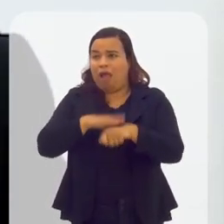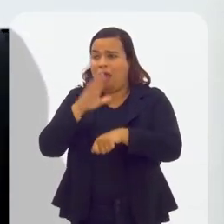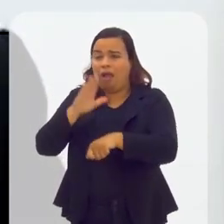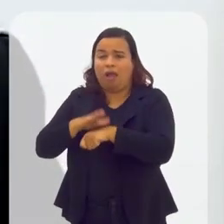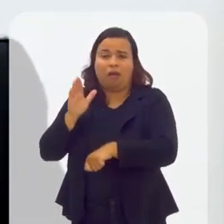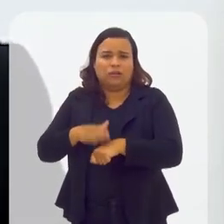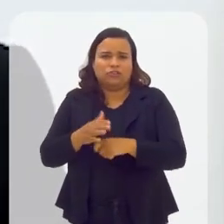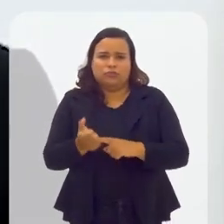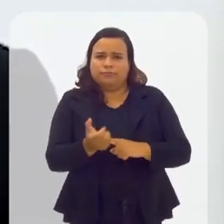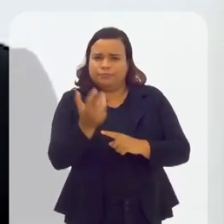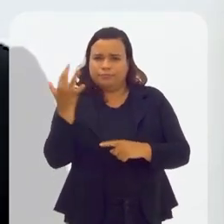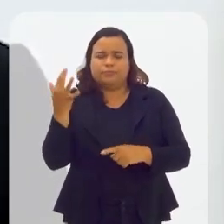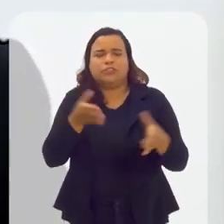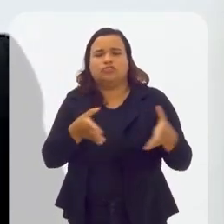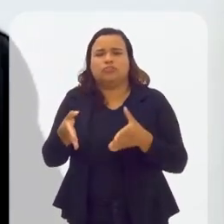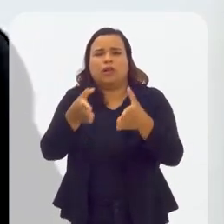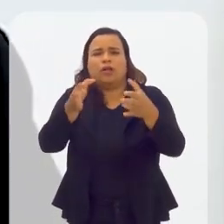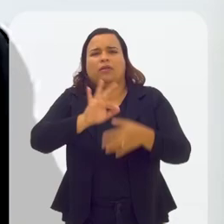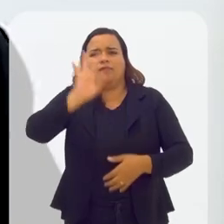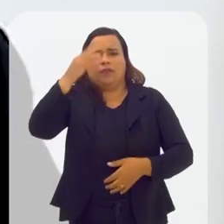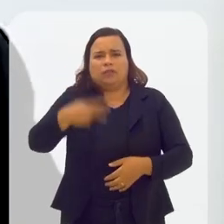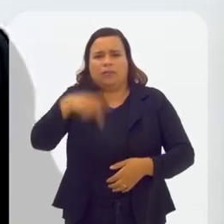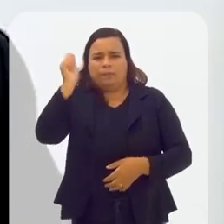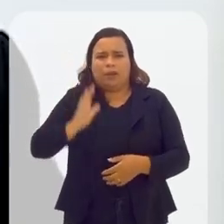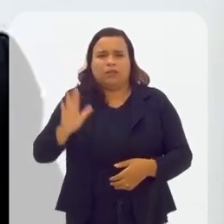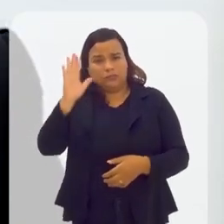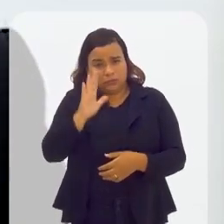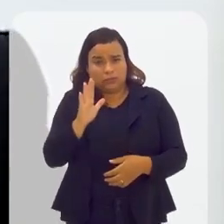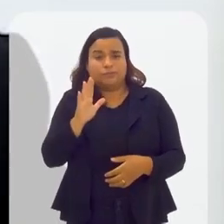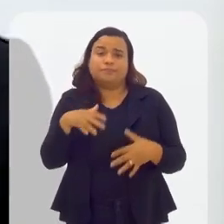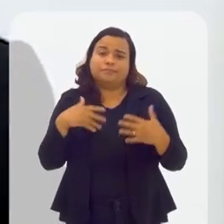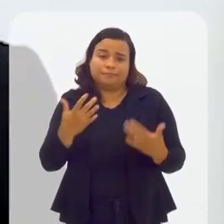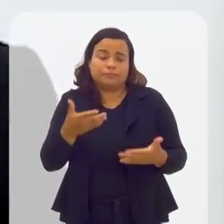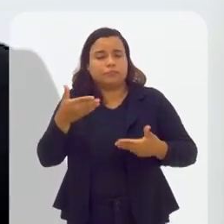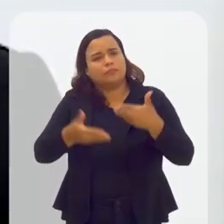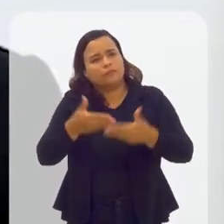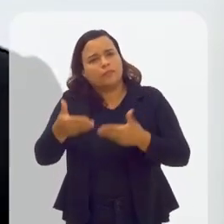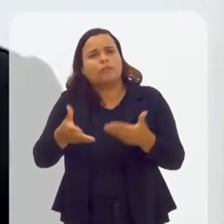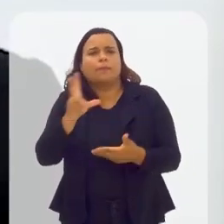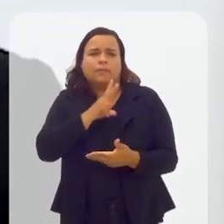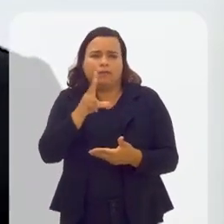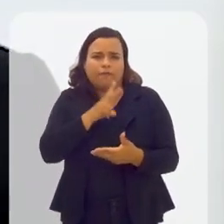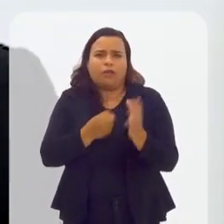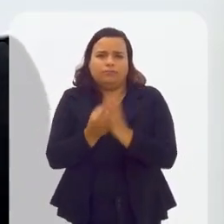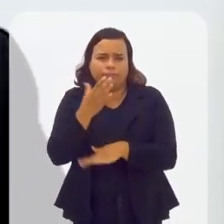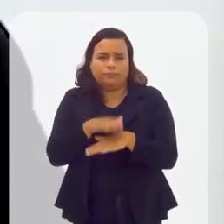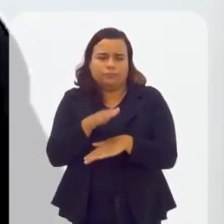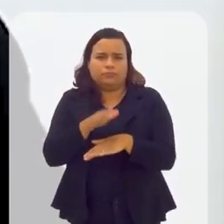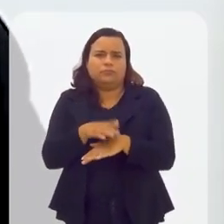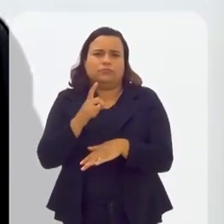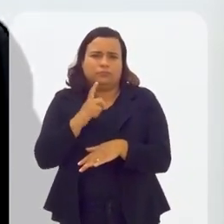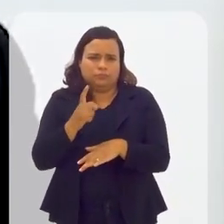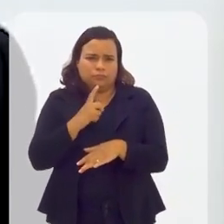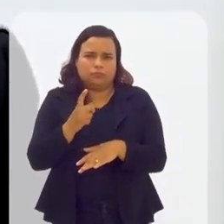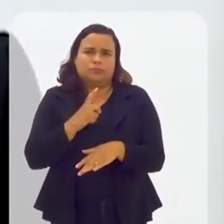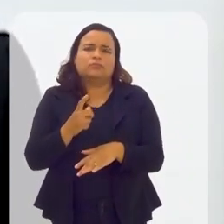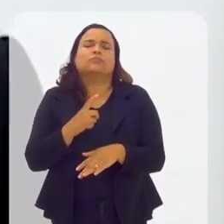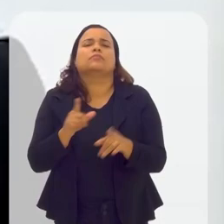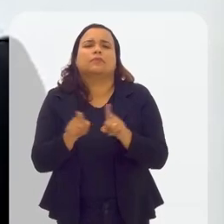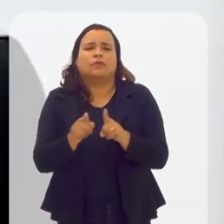número de estradas federais no Brasil, o processo de privatização ou